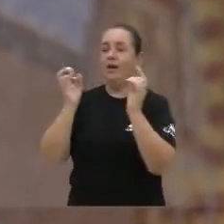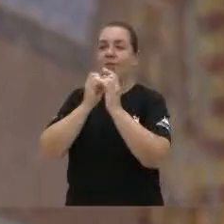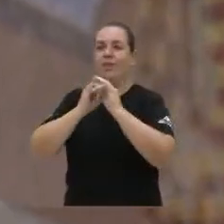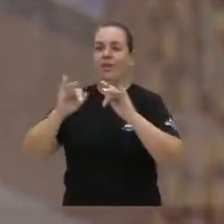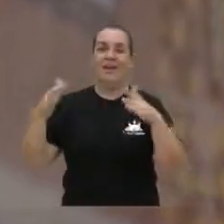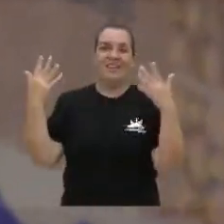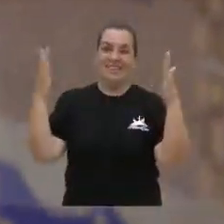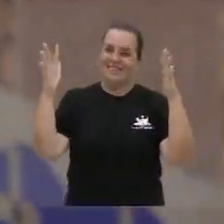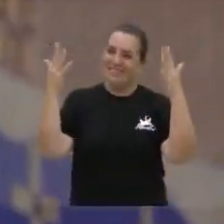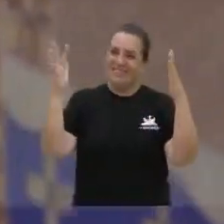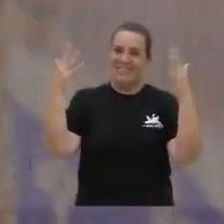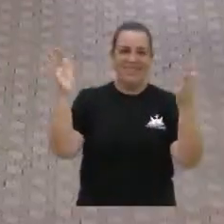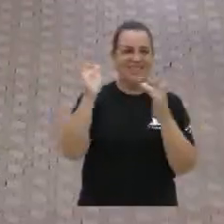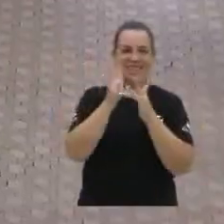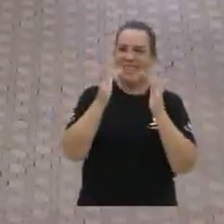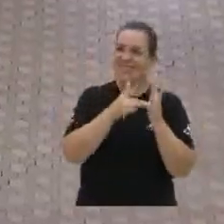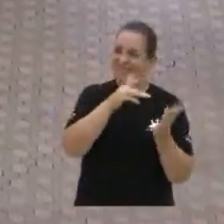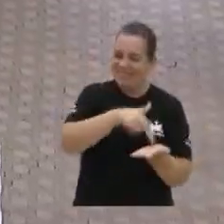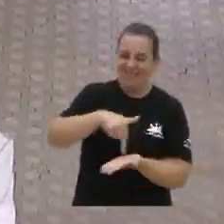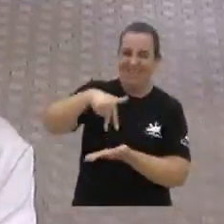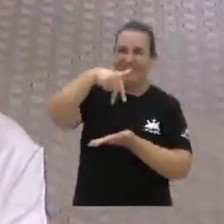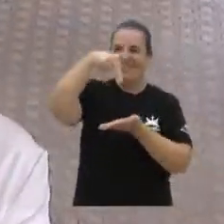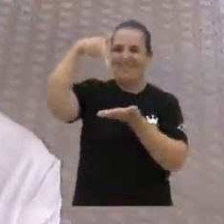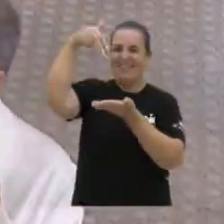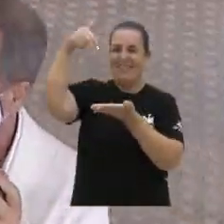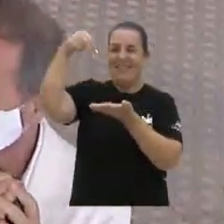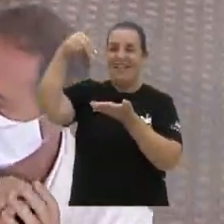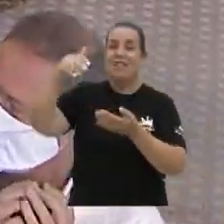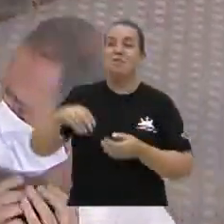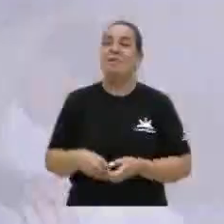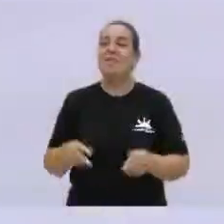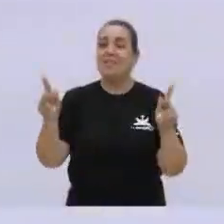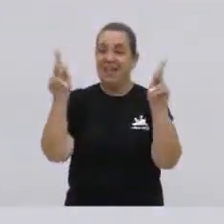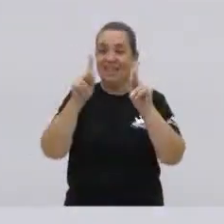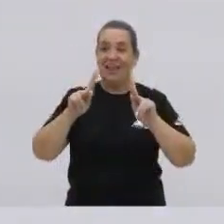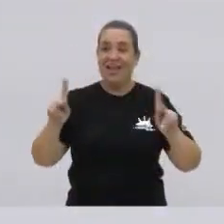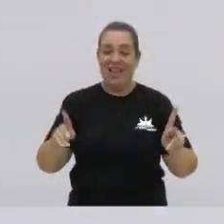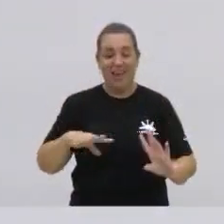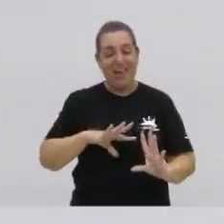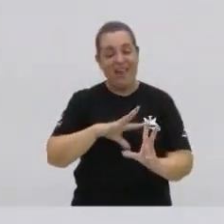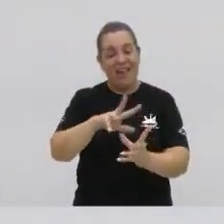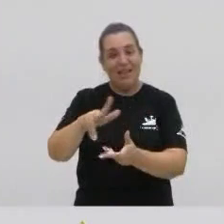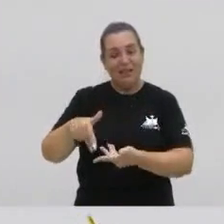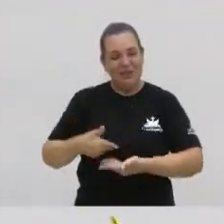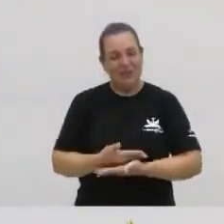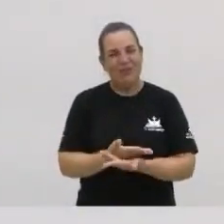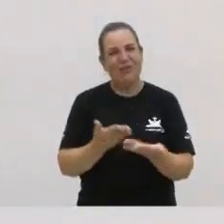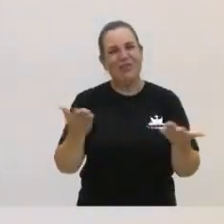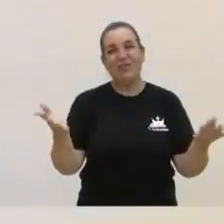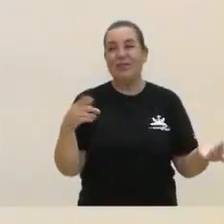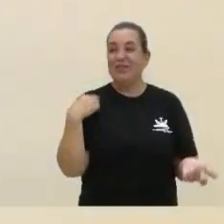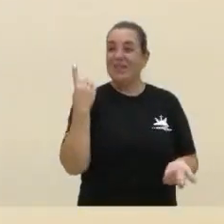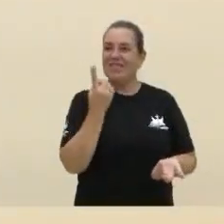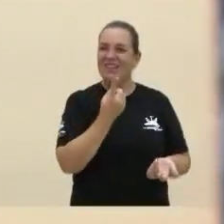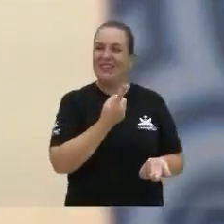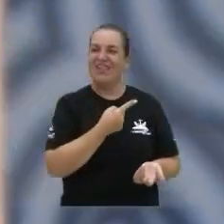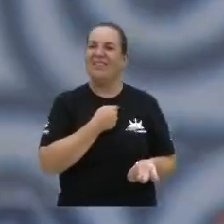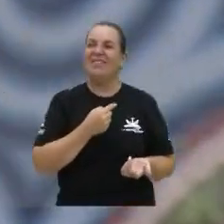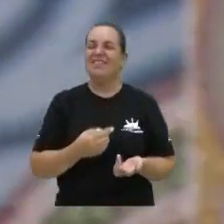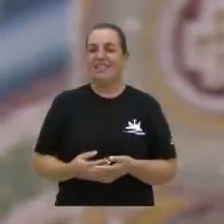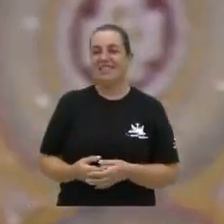Jesus ressuscitado. Deus dos céus, paz na terra